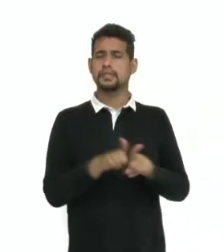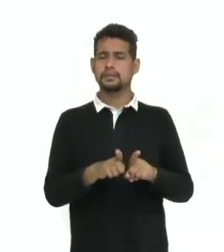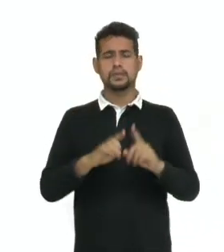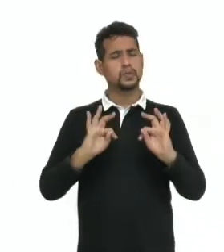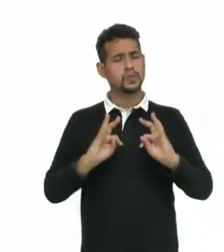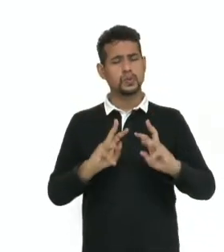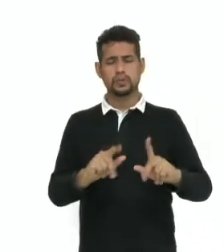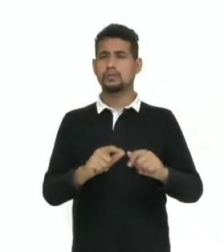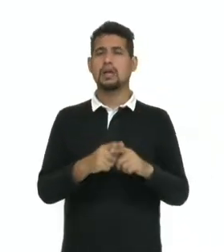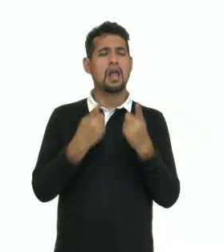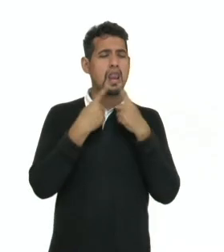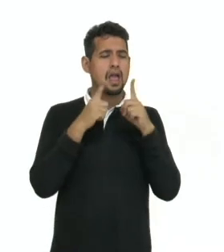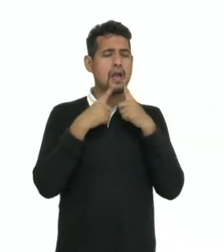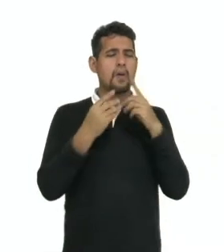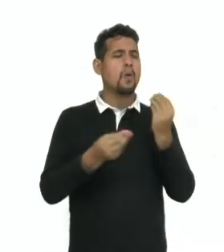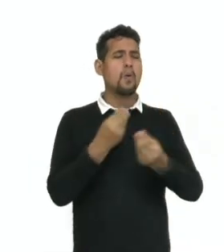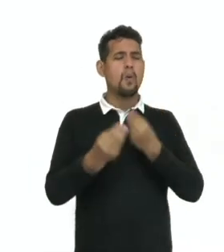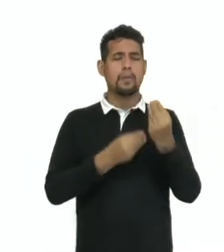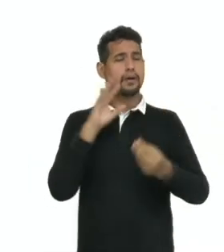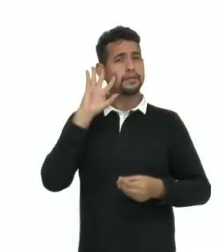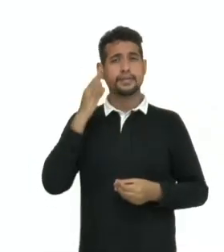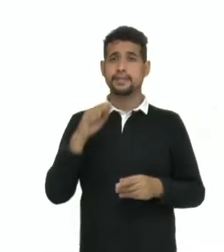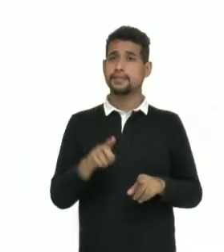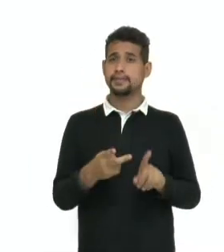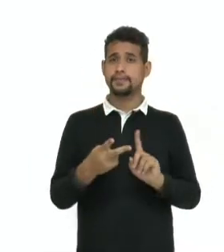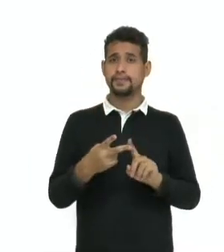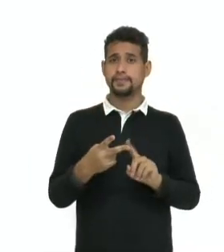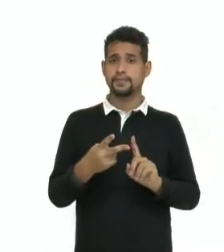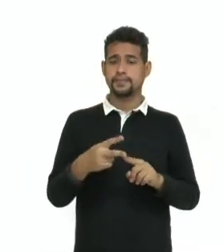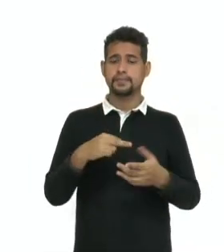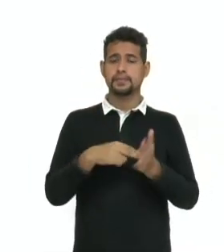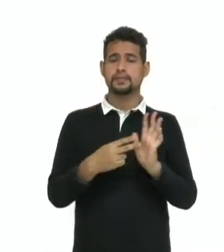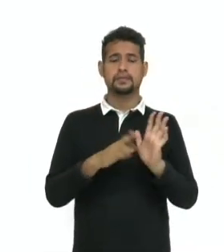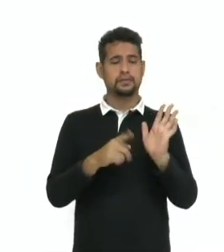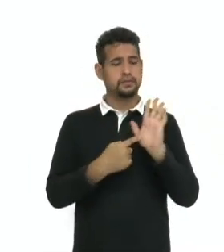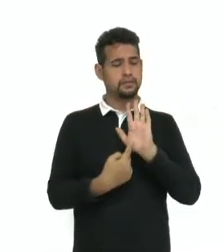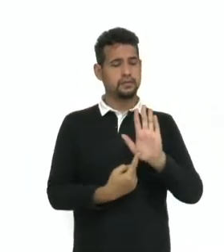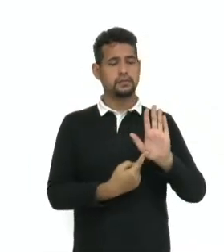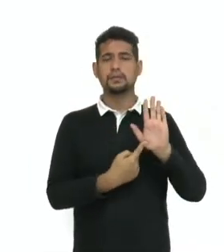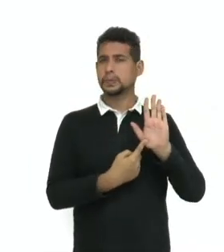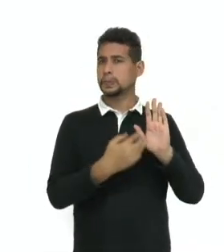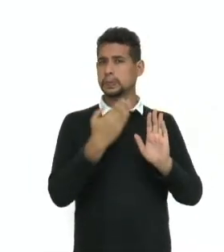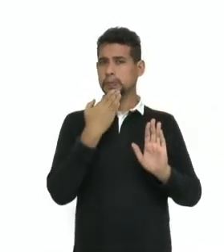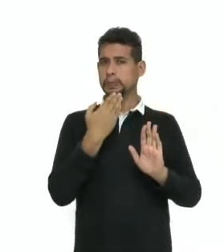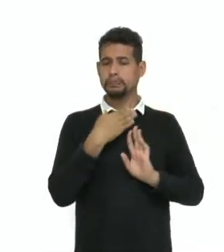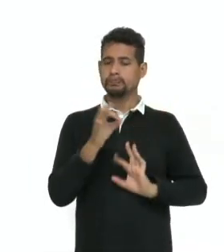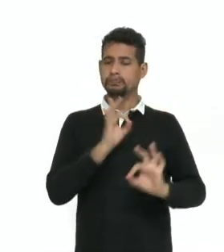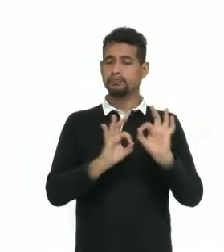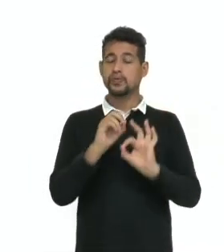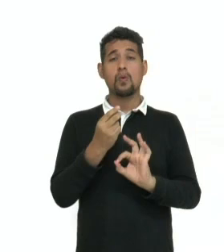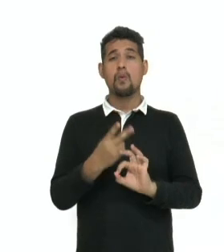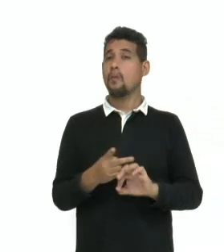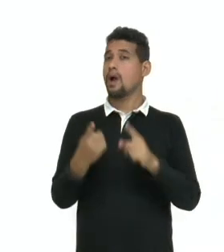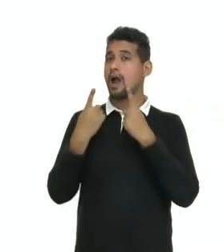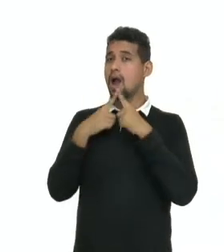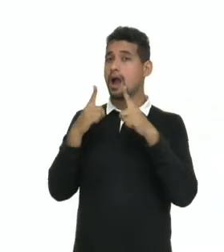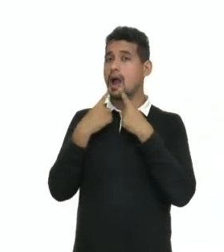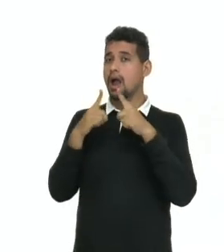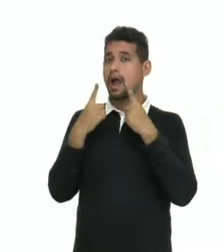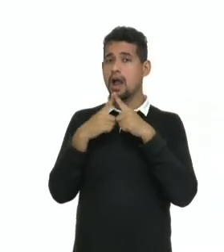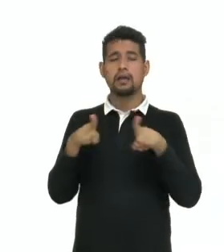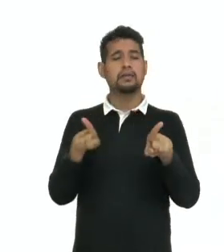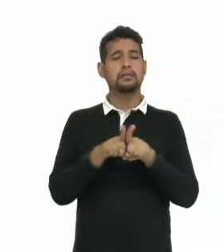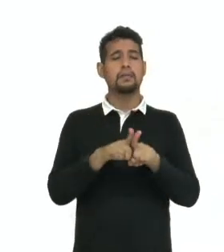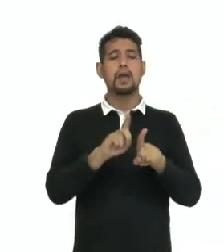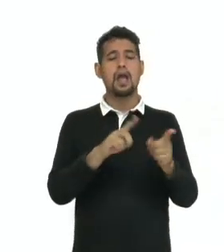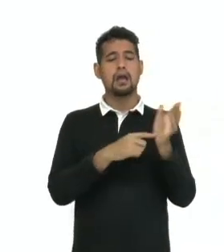vocês estão reclamando, de que forma aconteceu. No segundo parágrafo, é apresentada a solicitação ou a reclamação e